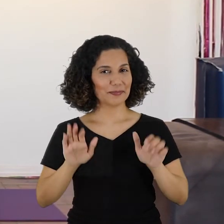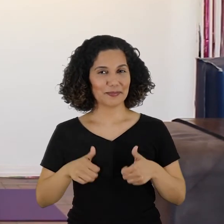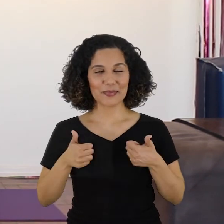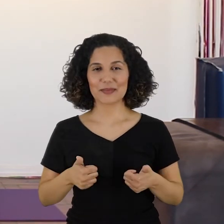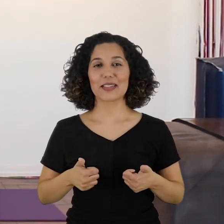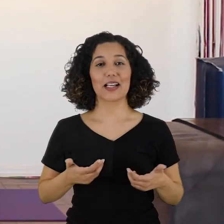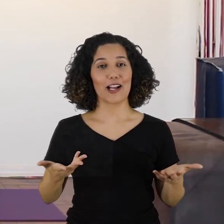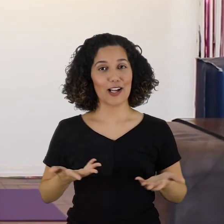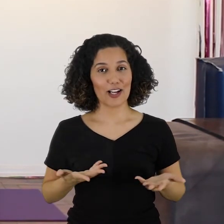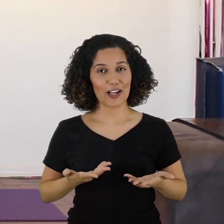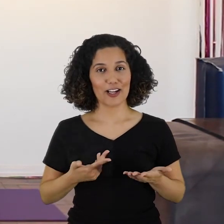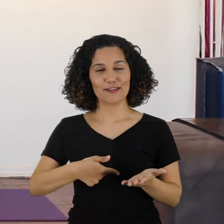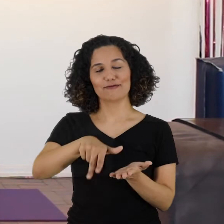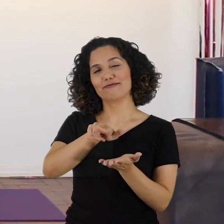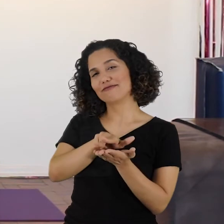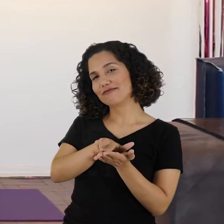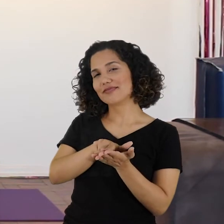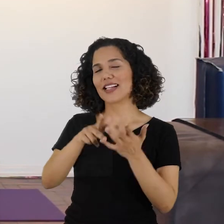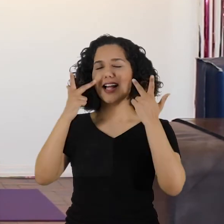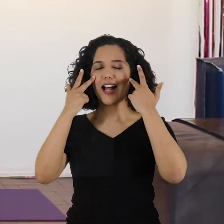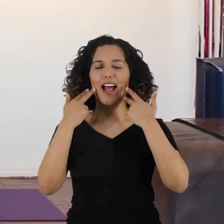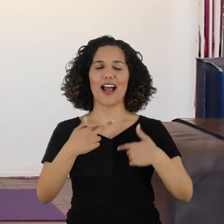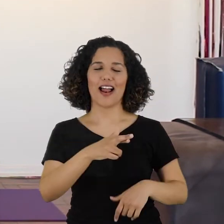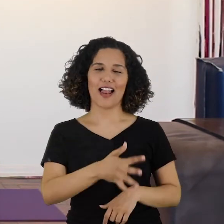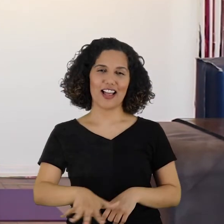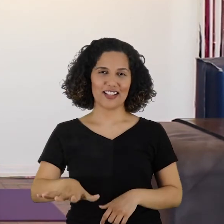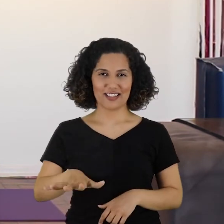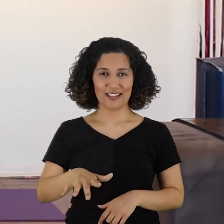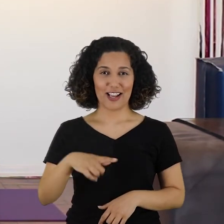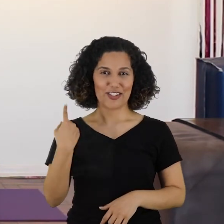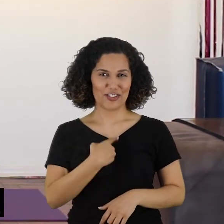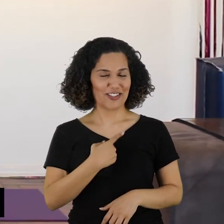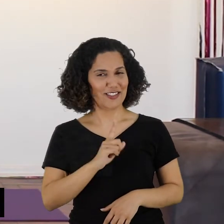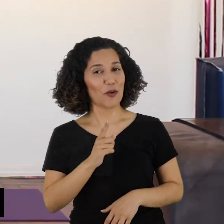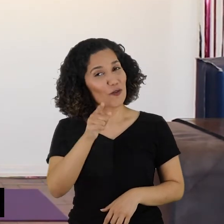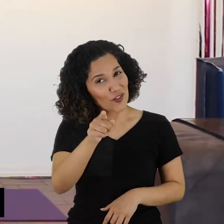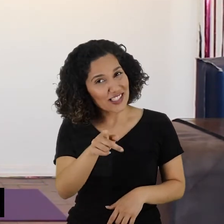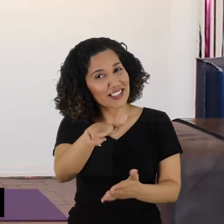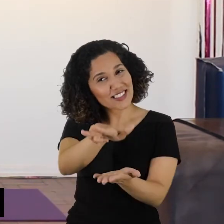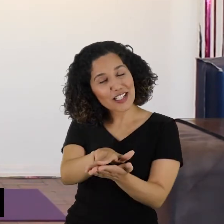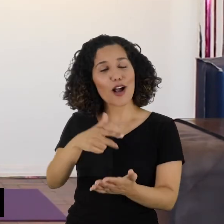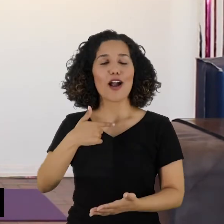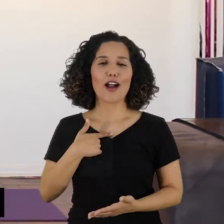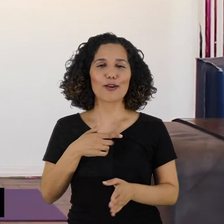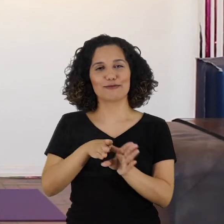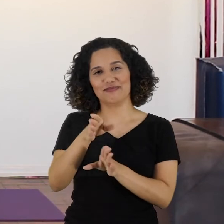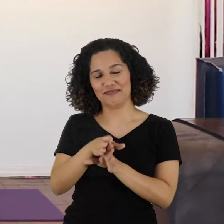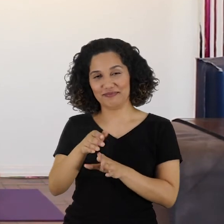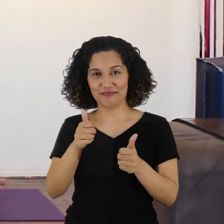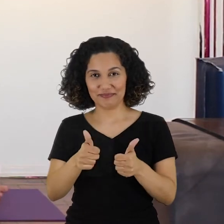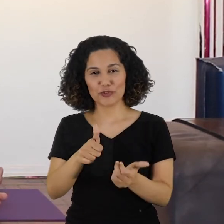Muito bem, gente. Agora a gente vai deitar e a gente vai pro relaxamento. A gente não. Vocês vão deitar e eu vou pro relaxamento.